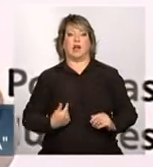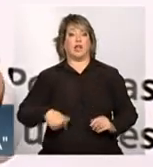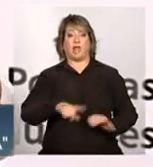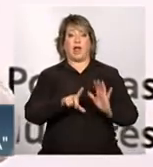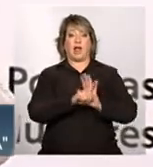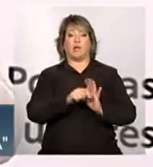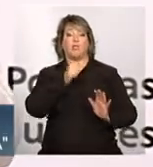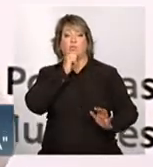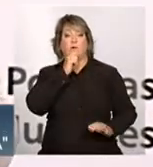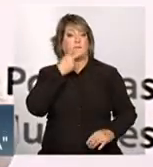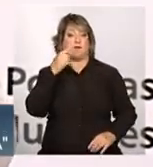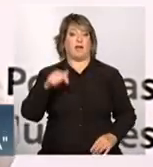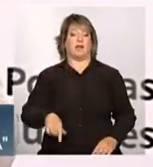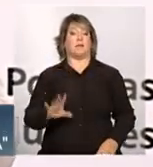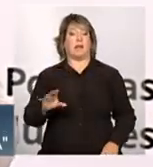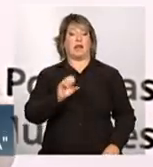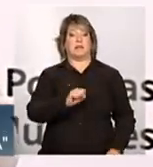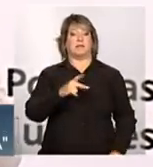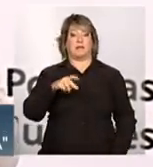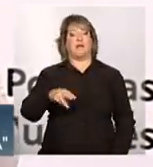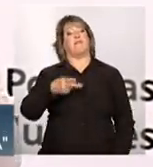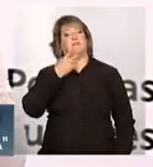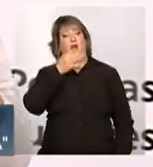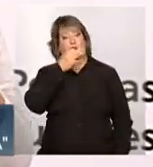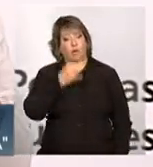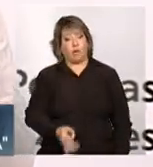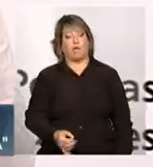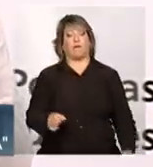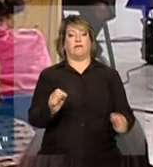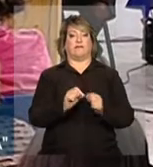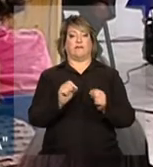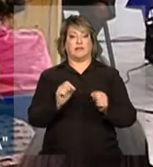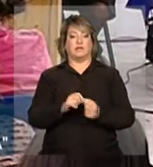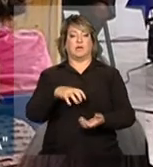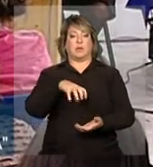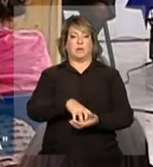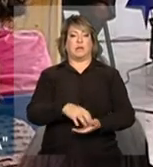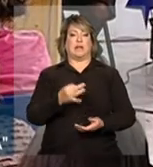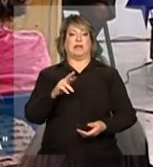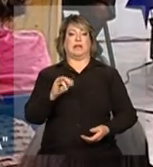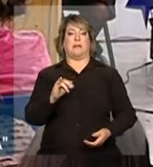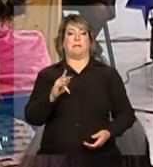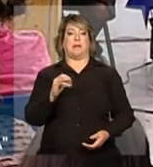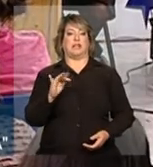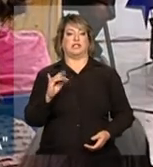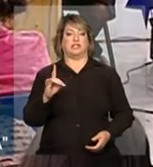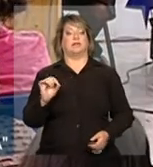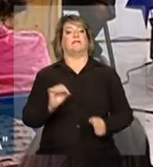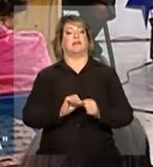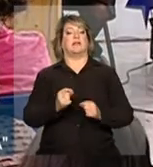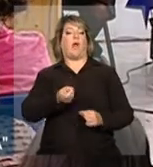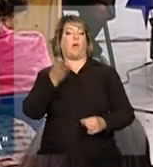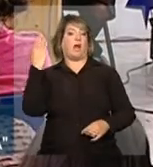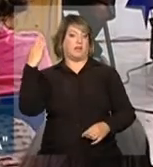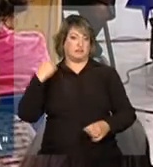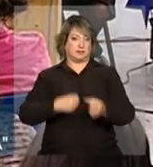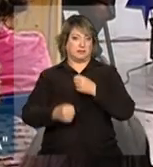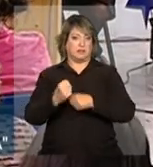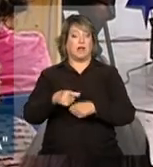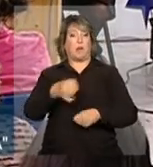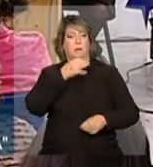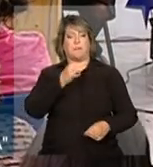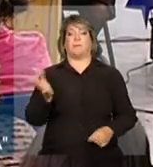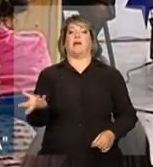diz isso, embora a SPM tenha proposto. A SPM fez uma comissão tripartite alguns anos atrás e a proposta da reforma política é